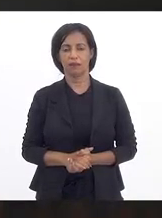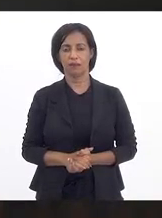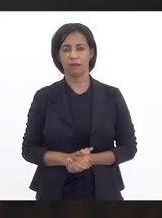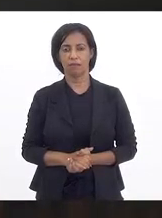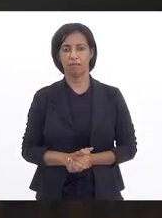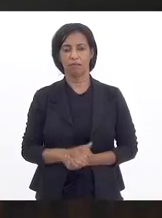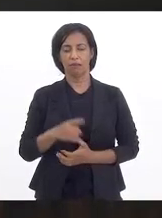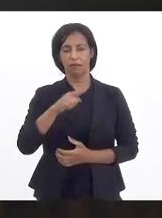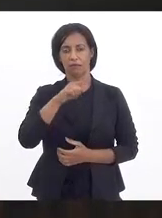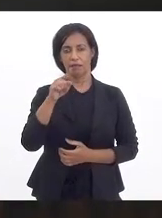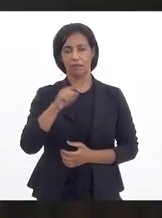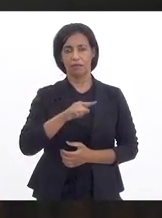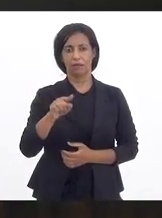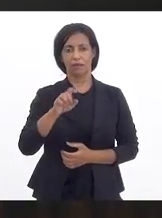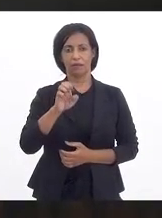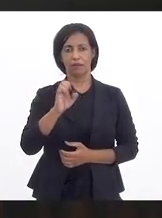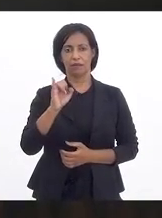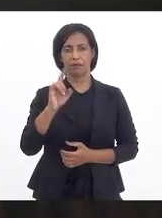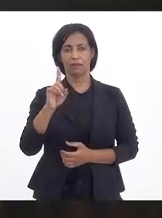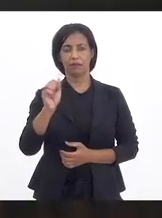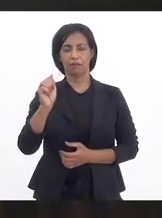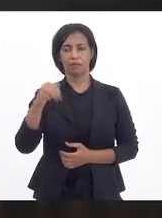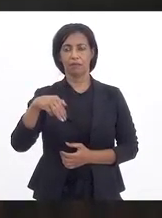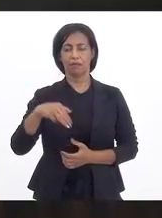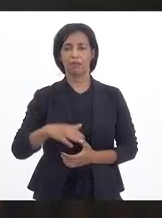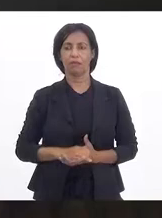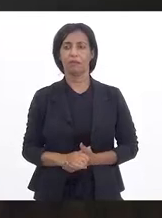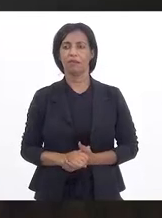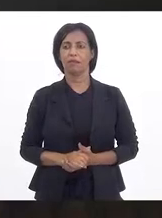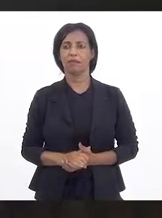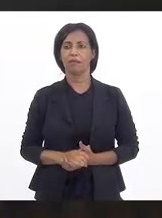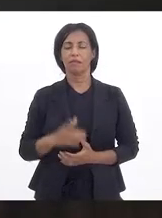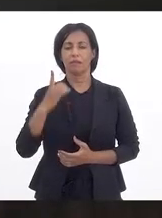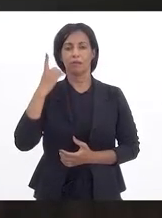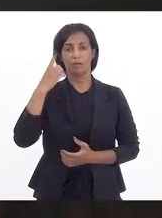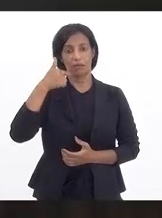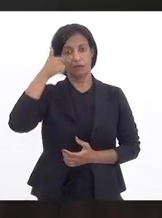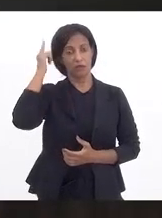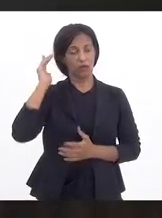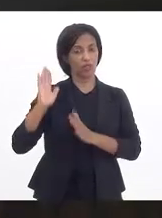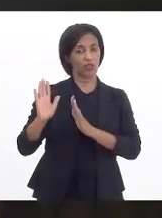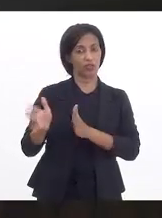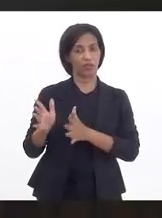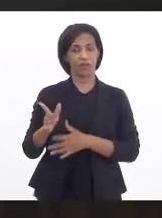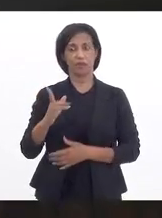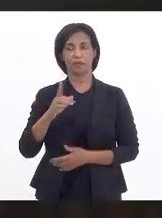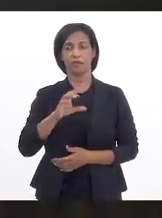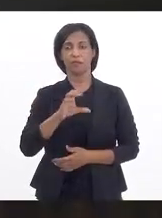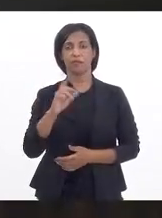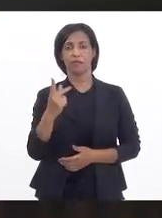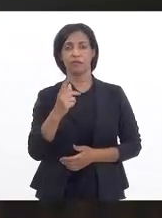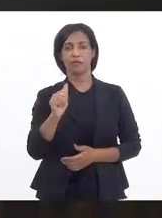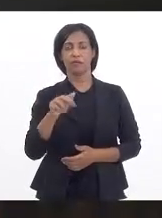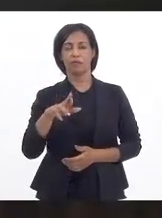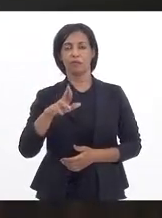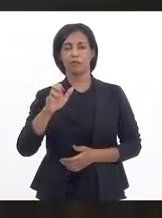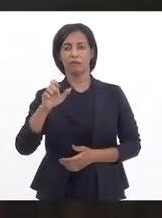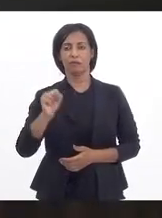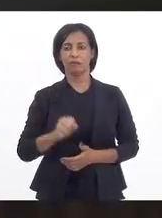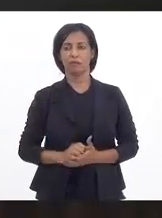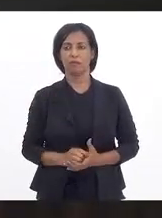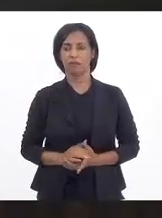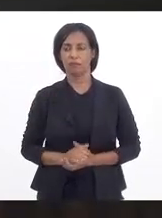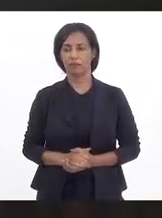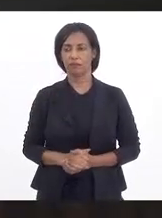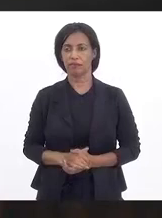Deputado é o Deputado Luiz Paulo já deu voto Deputado Sérgio Batista